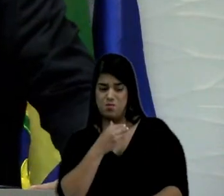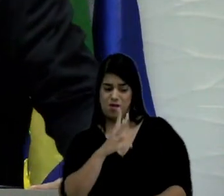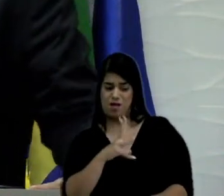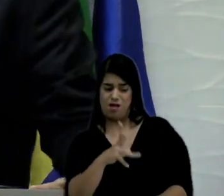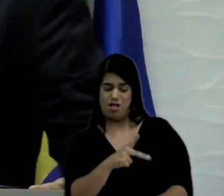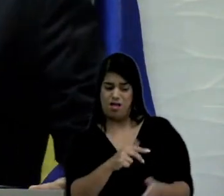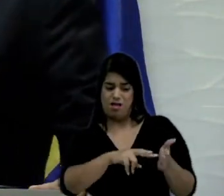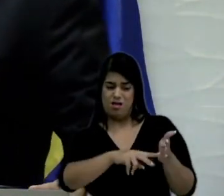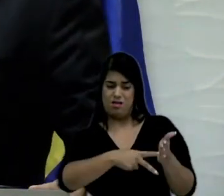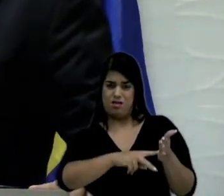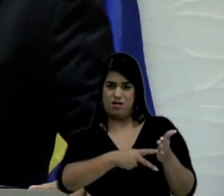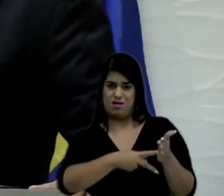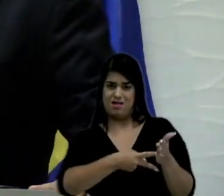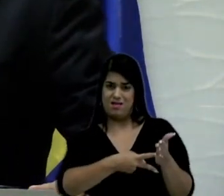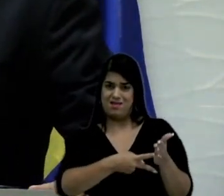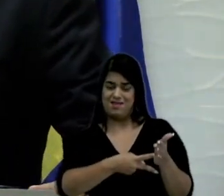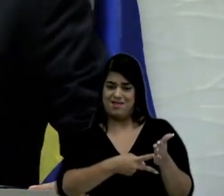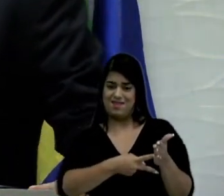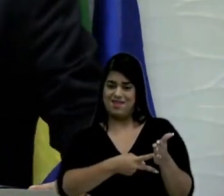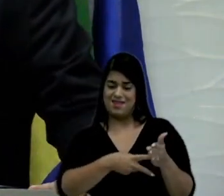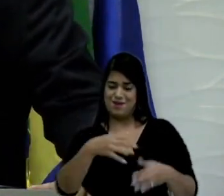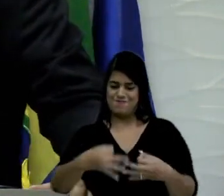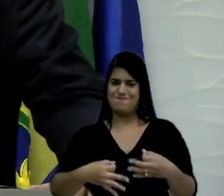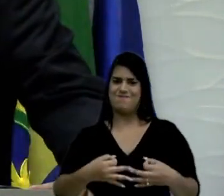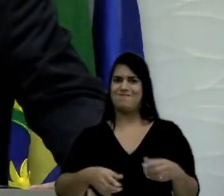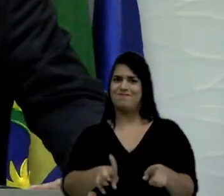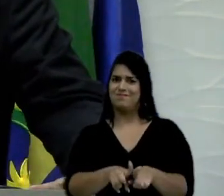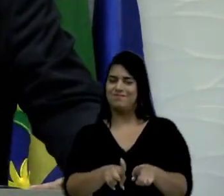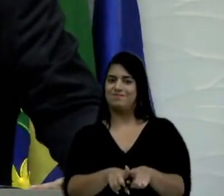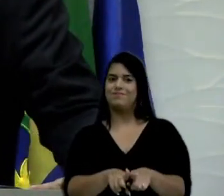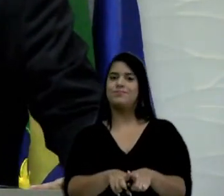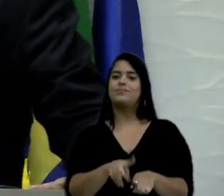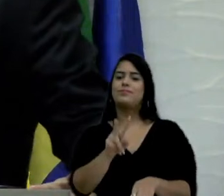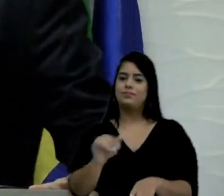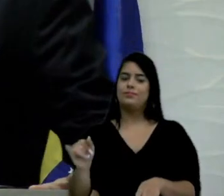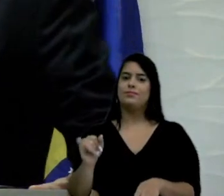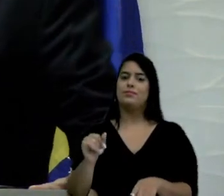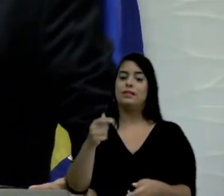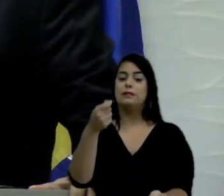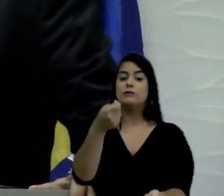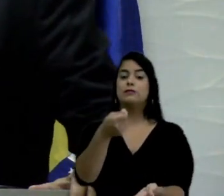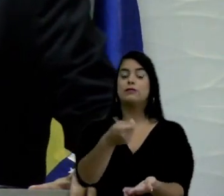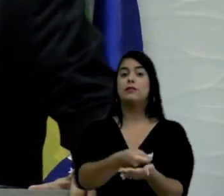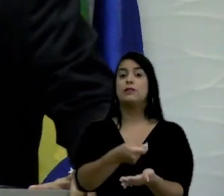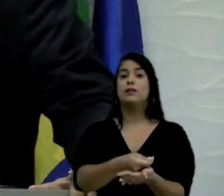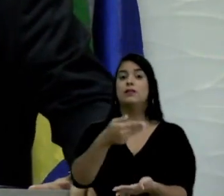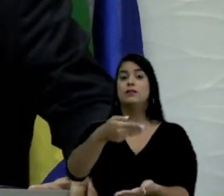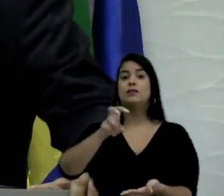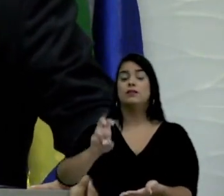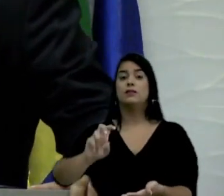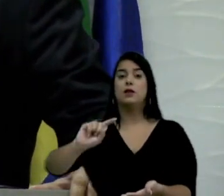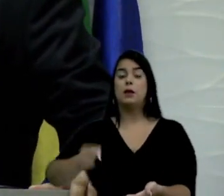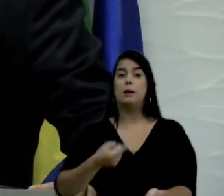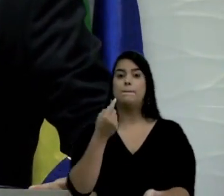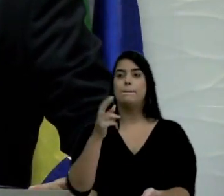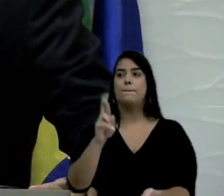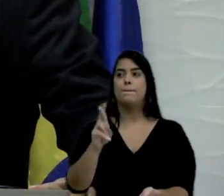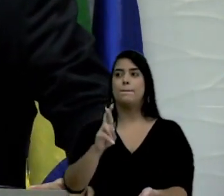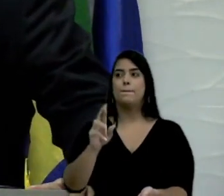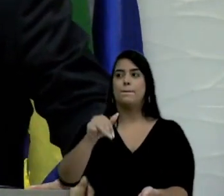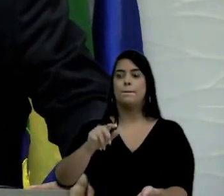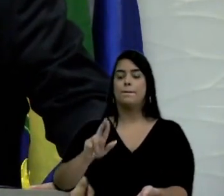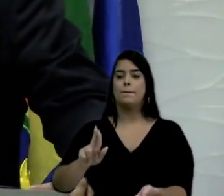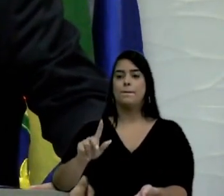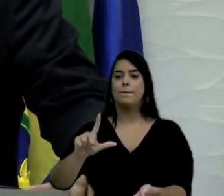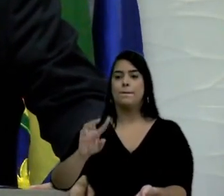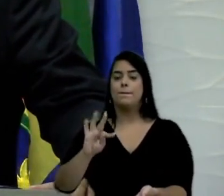sindicato que botou o sindicato na justiça e o sindicato vai ter que pagar R 35.000 de multa por conta